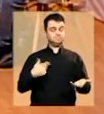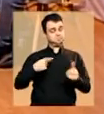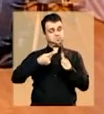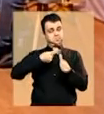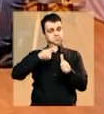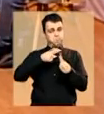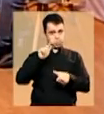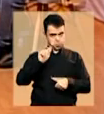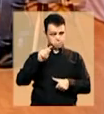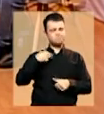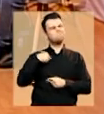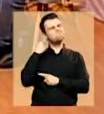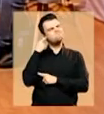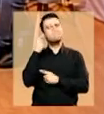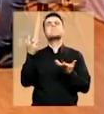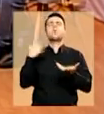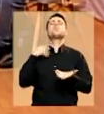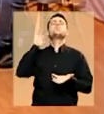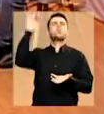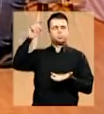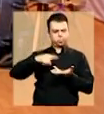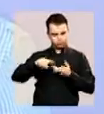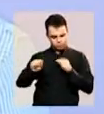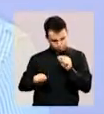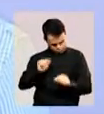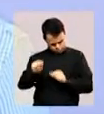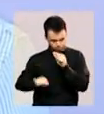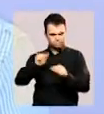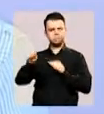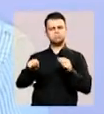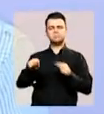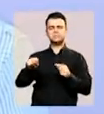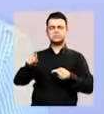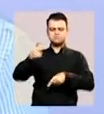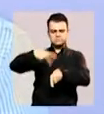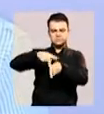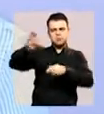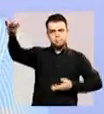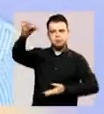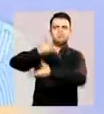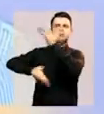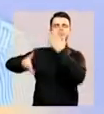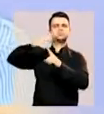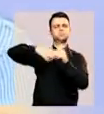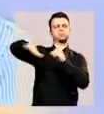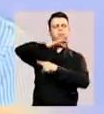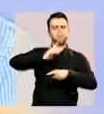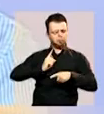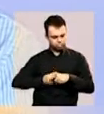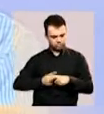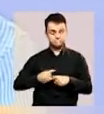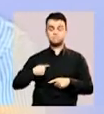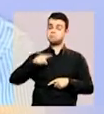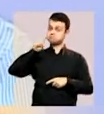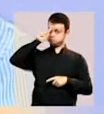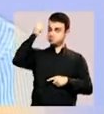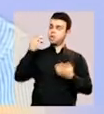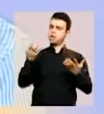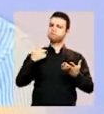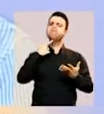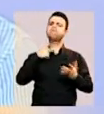assim, o que eu queria fazer, o que eu queria atuar neste intercâmbio, né, social. Eu queria fazer um projeto, eu fiz um